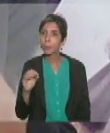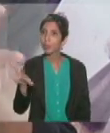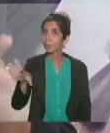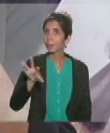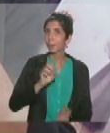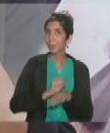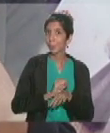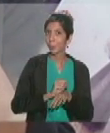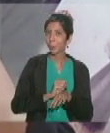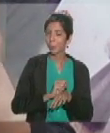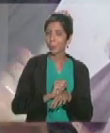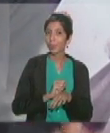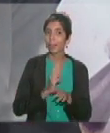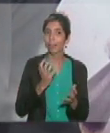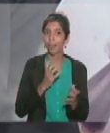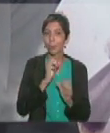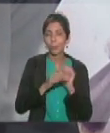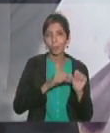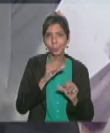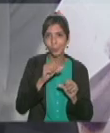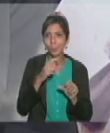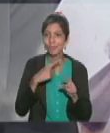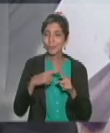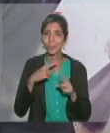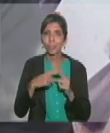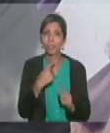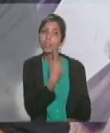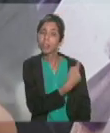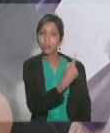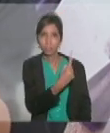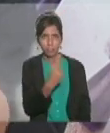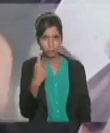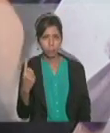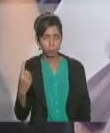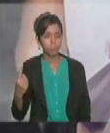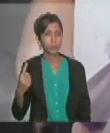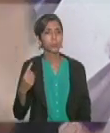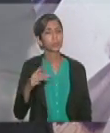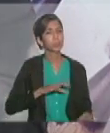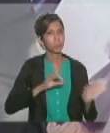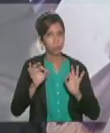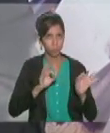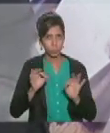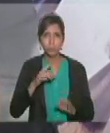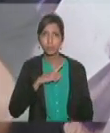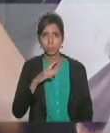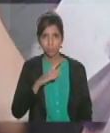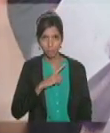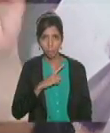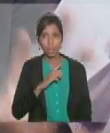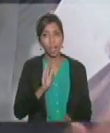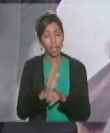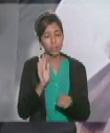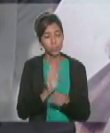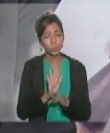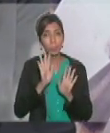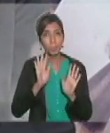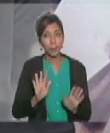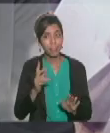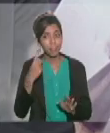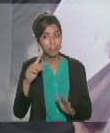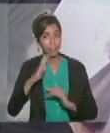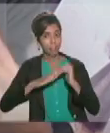para compor aquilo, porque eu acho que tem tudo a ver pelo que você falou, né? Porque cada um ali, todo mundo está num projeto, mas cada um numa